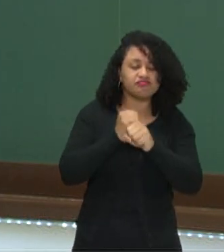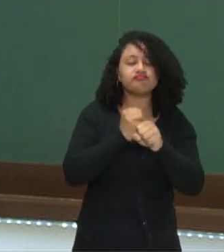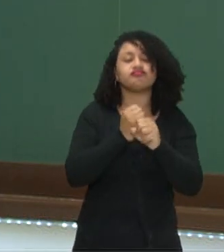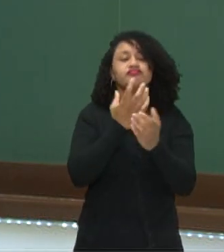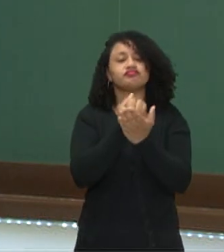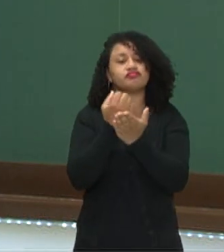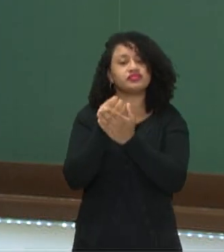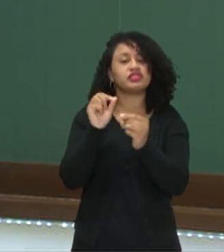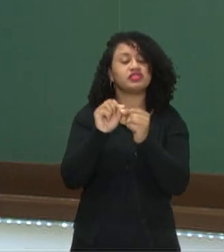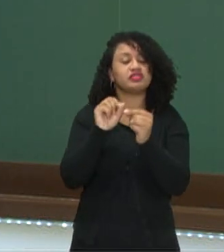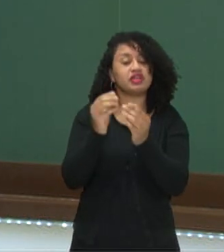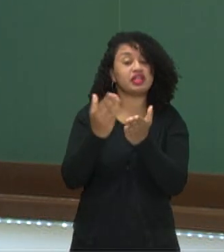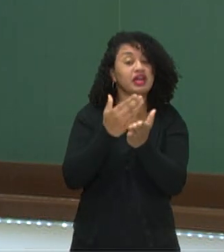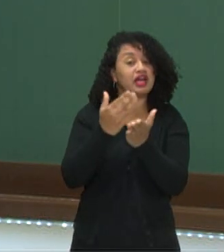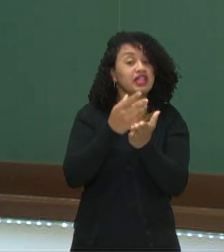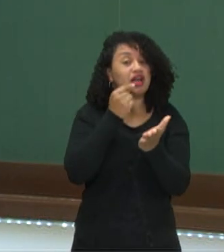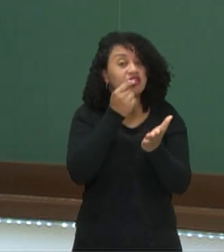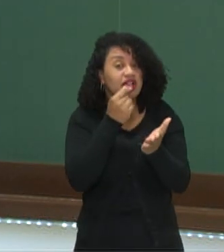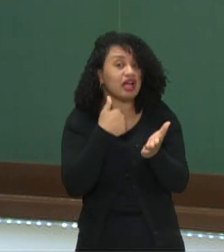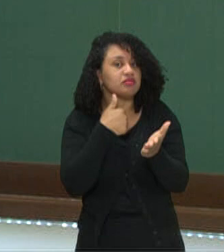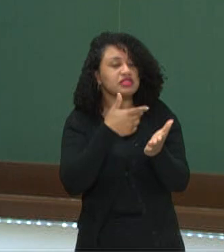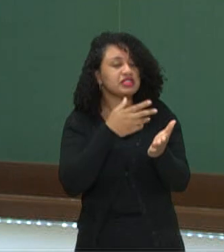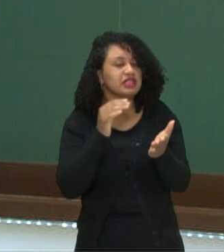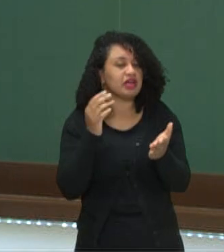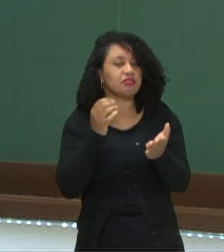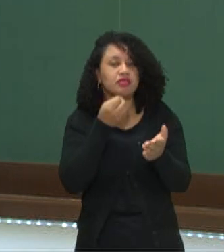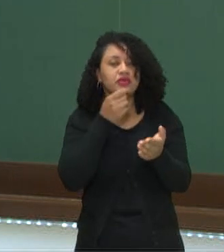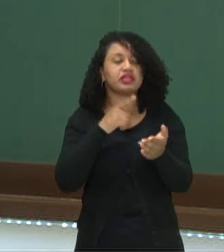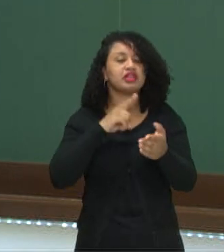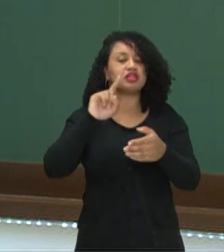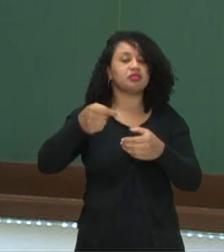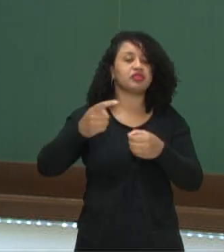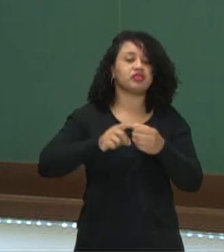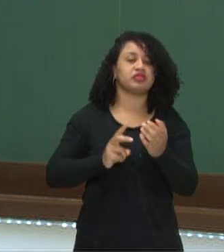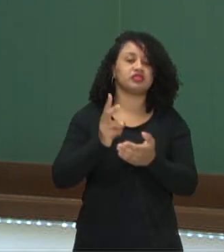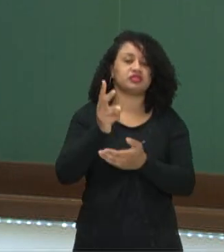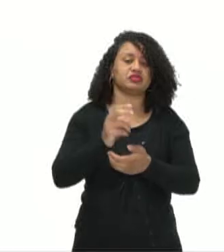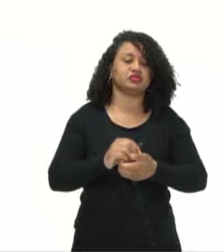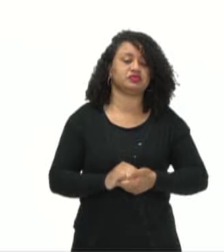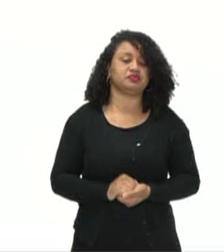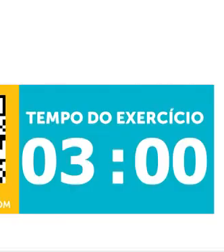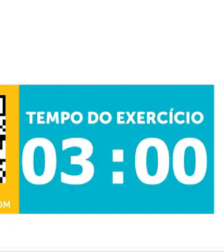os dados. Pegue o seu caderno, pegue o seu lápis, não esqueça disso, e daqui a pouco a gente volta para responder.